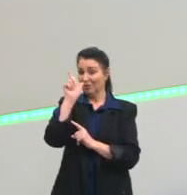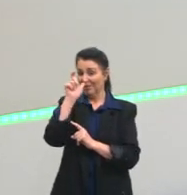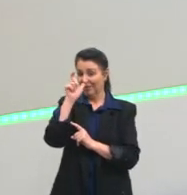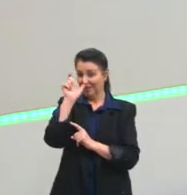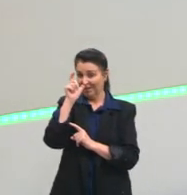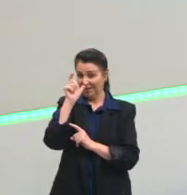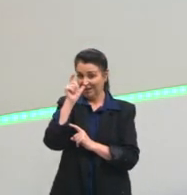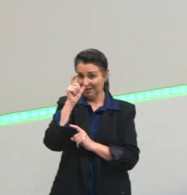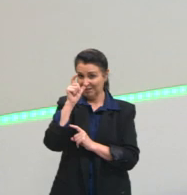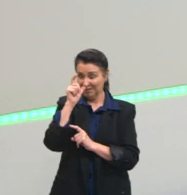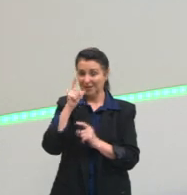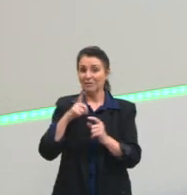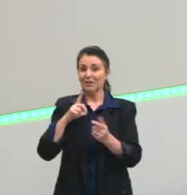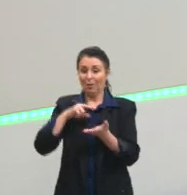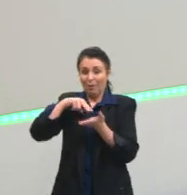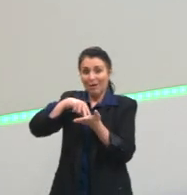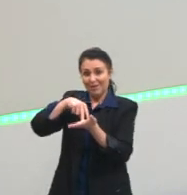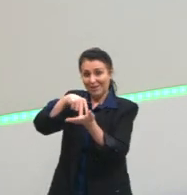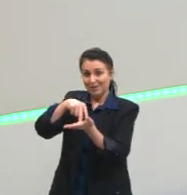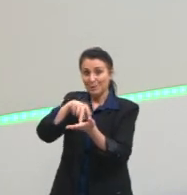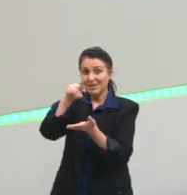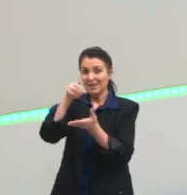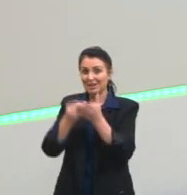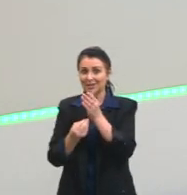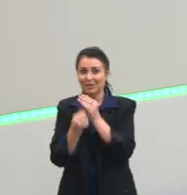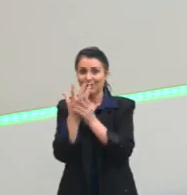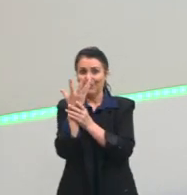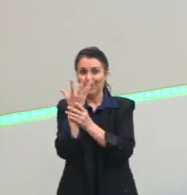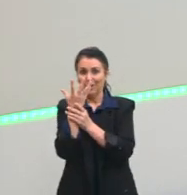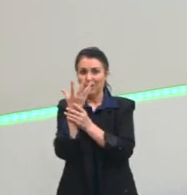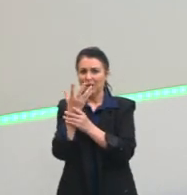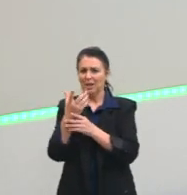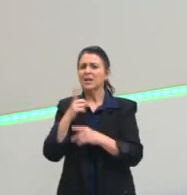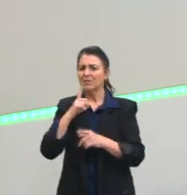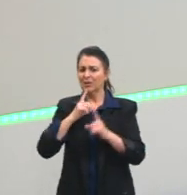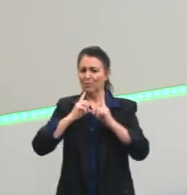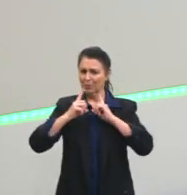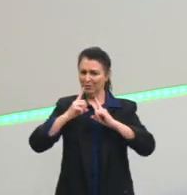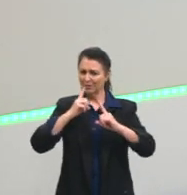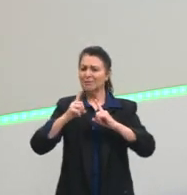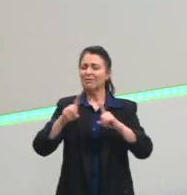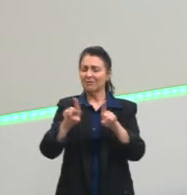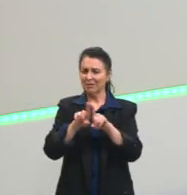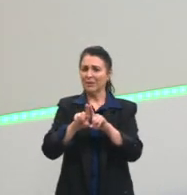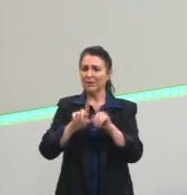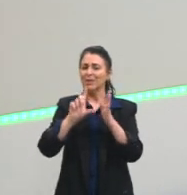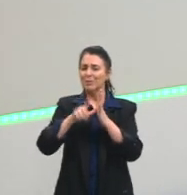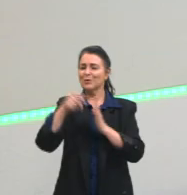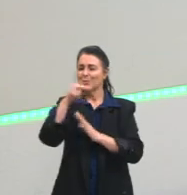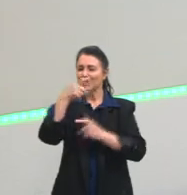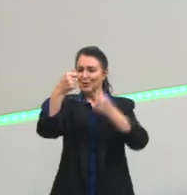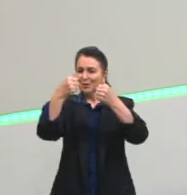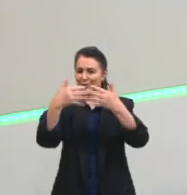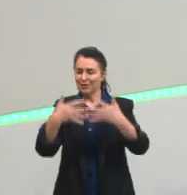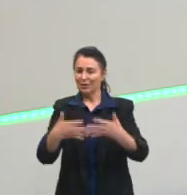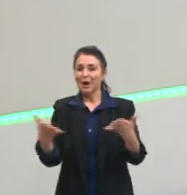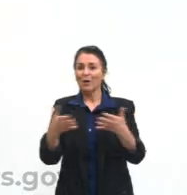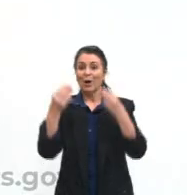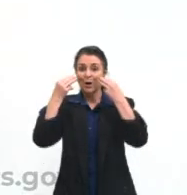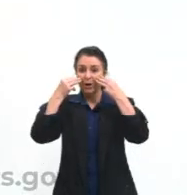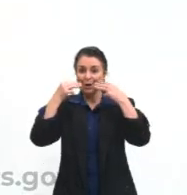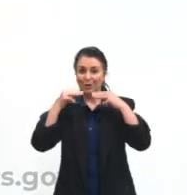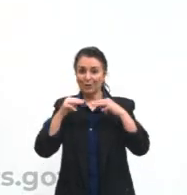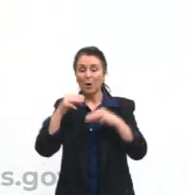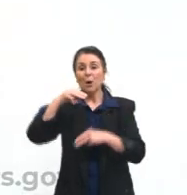esse movimento também não ele vai ser muito criticado na contemporaneidade nas uma vez durante essas aulas Olha eu montei esse aqui aqui traz o